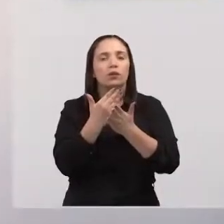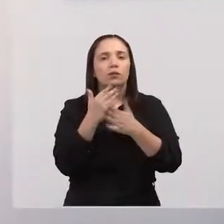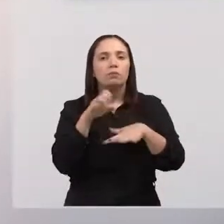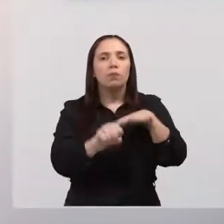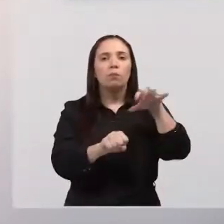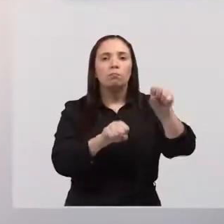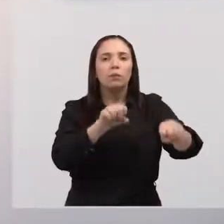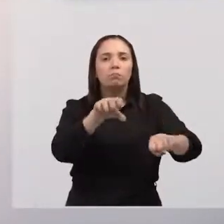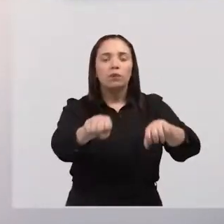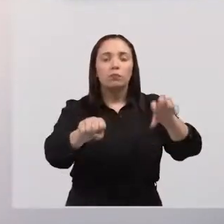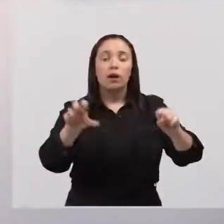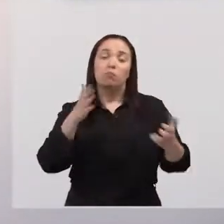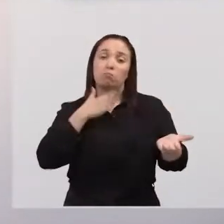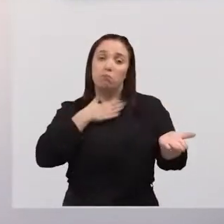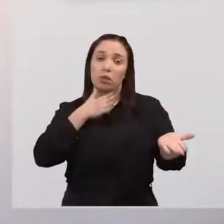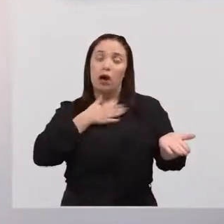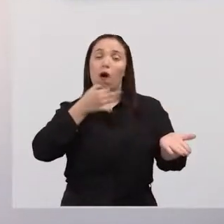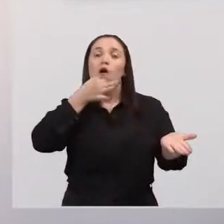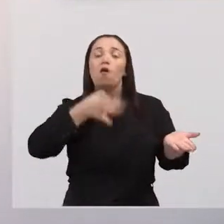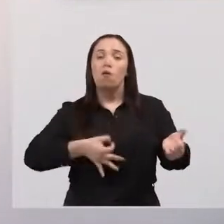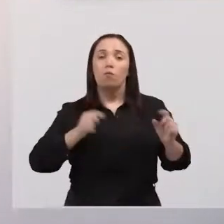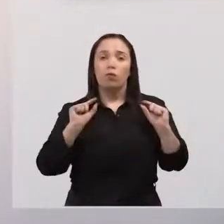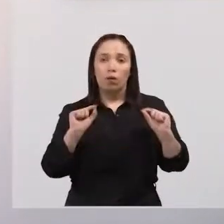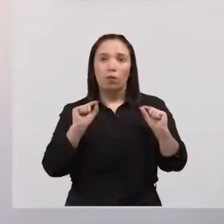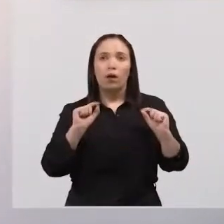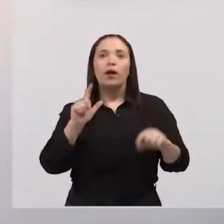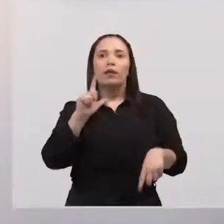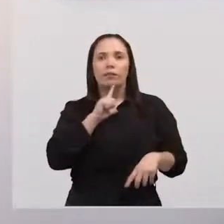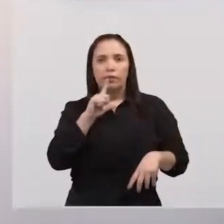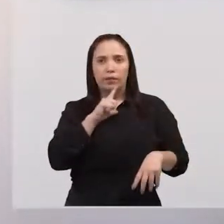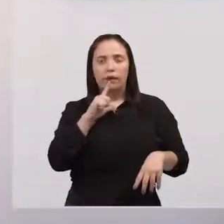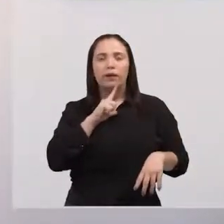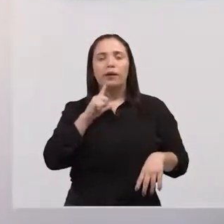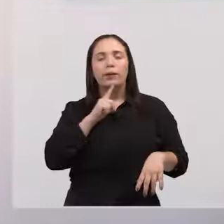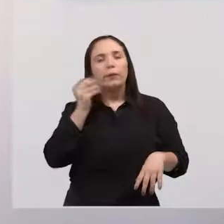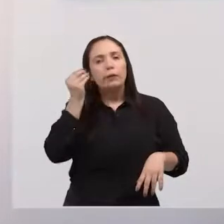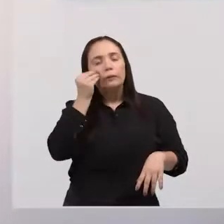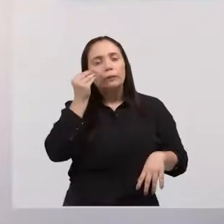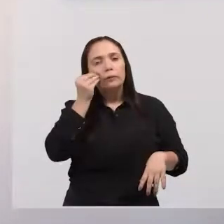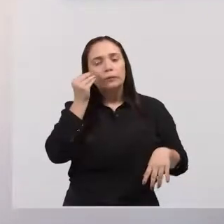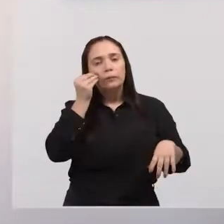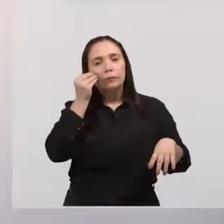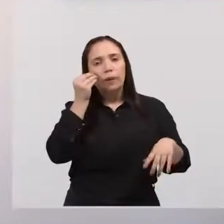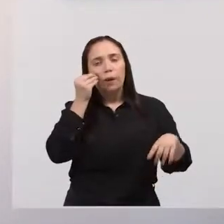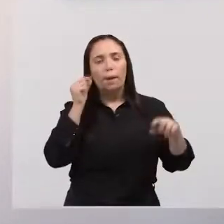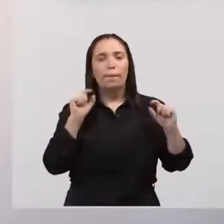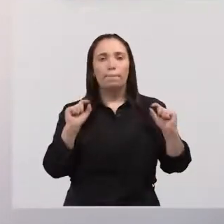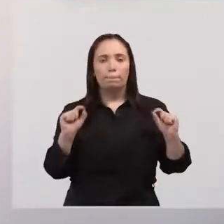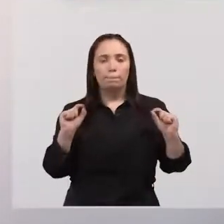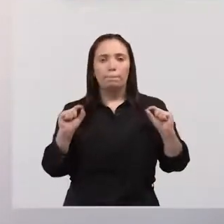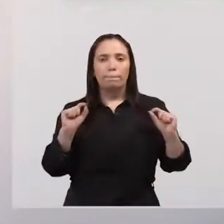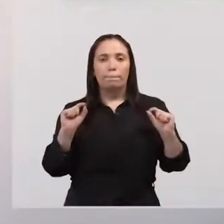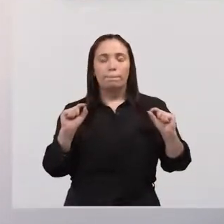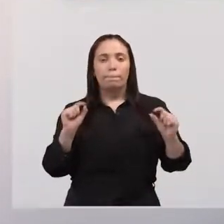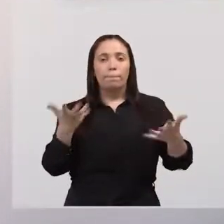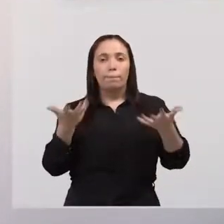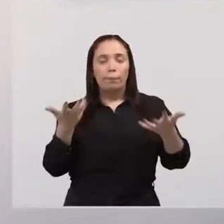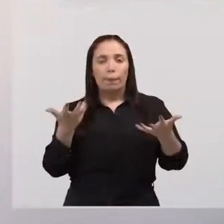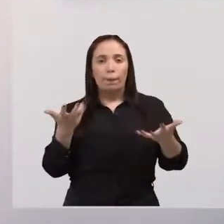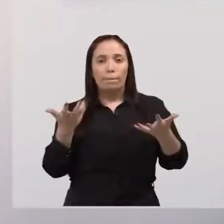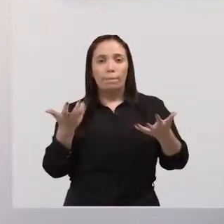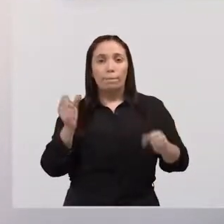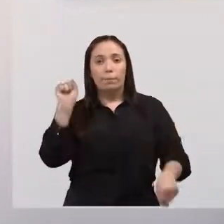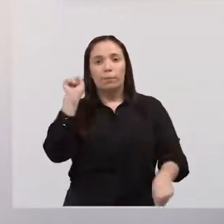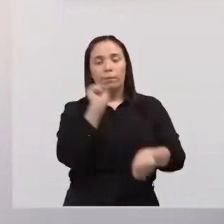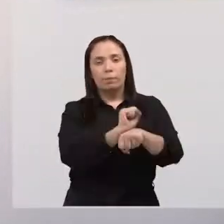está acontecendo na minha avaliação? Existe sim uma tentativa aberta de parar ou